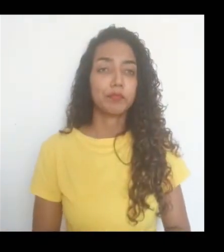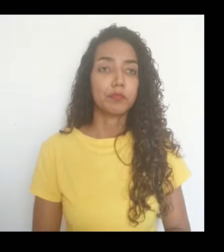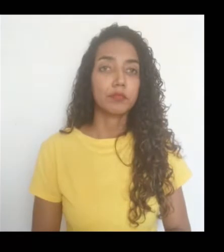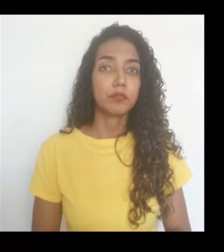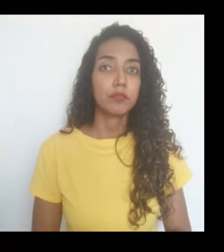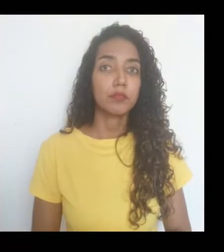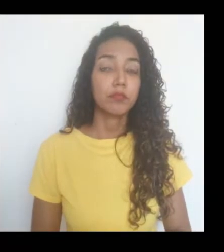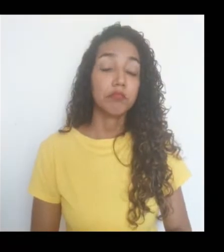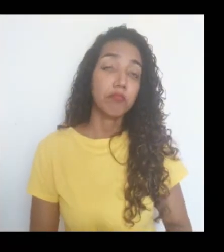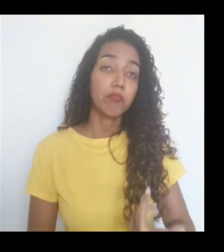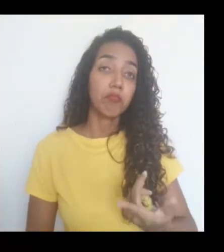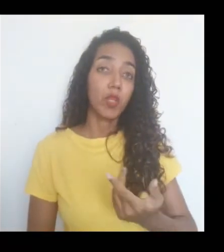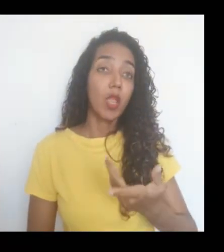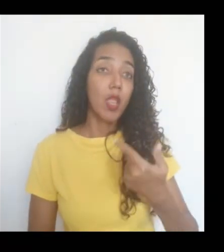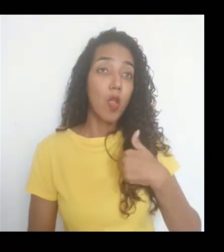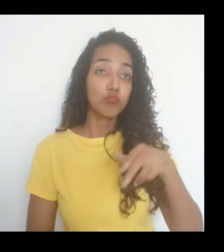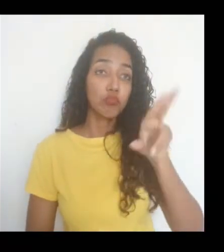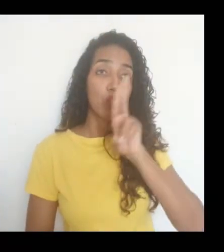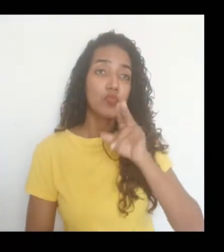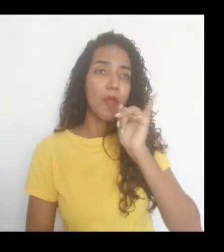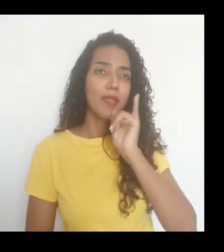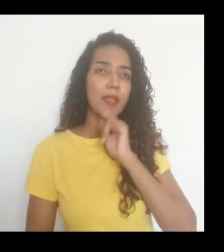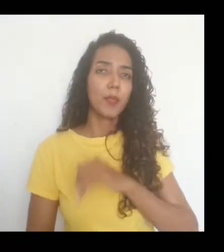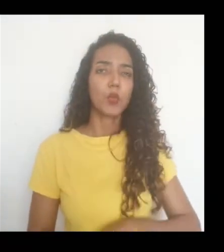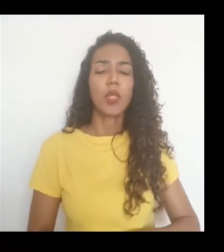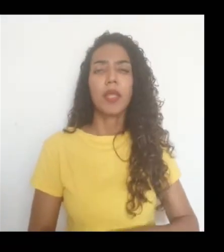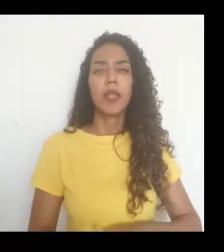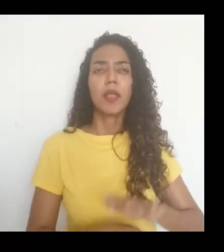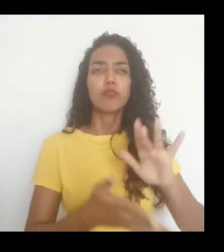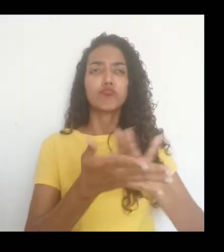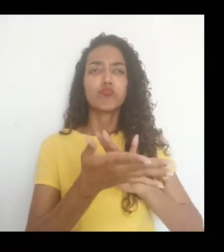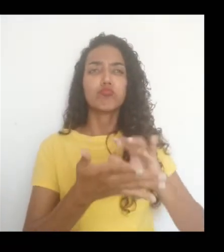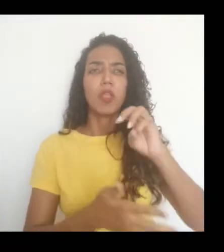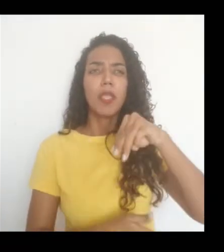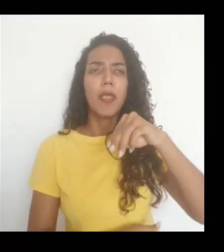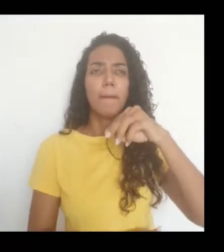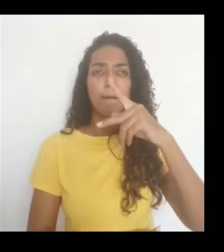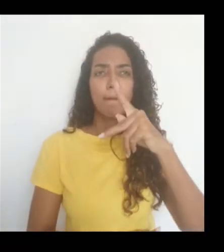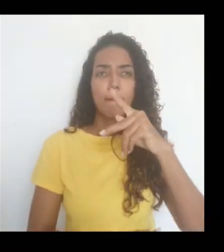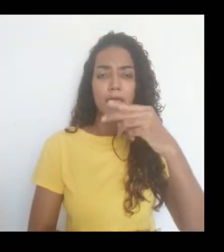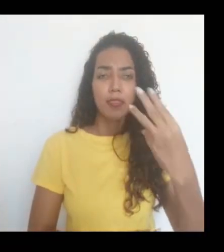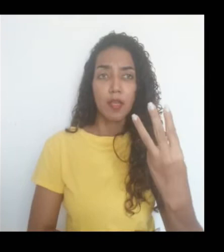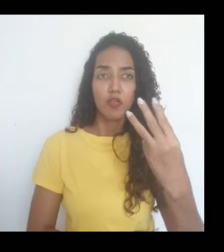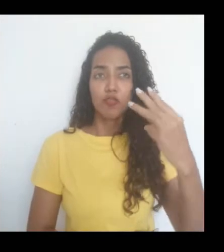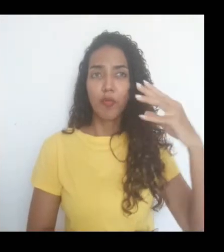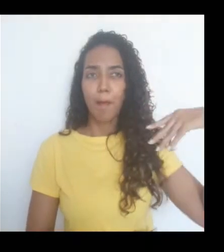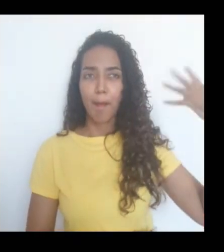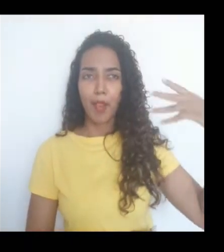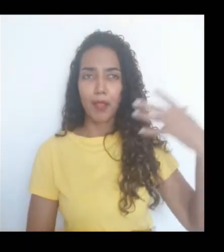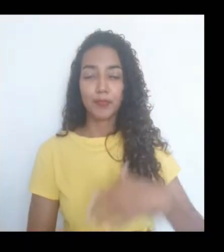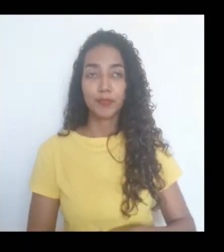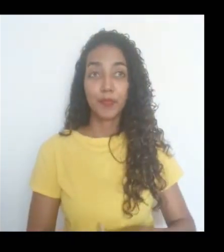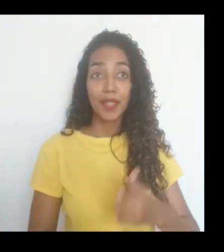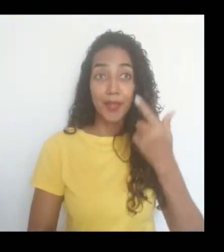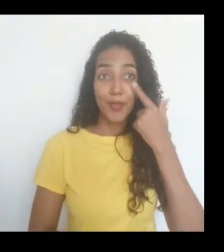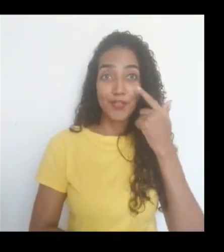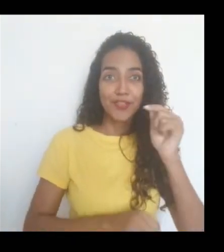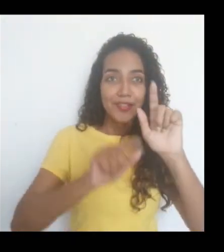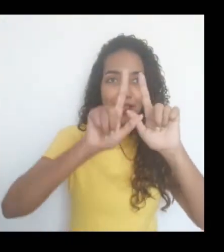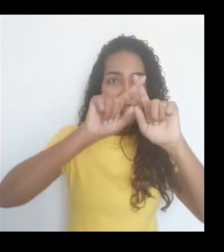costumo utilizar aqui como exemplo um MP3 player. Tá? Imagine que aqui você tenha o display,